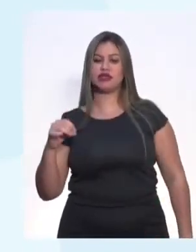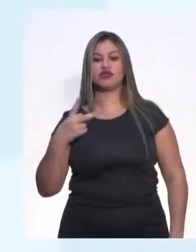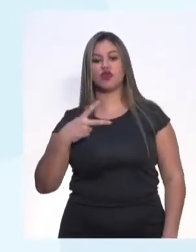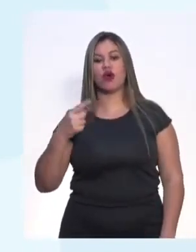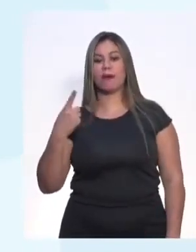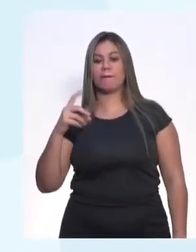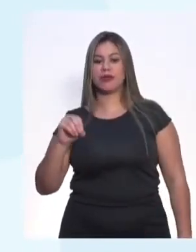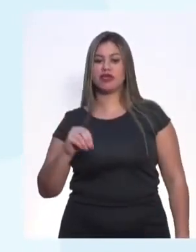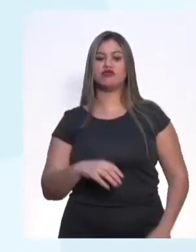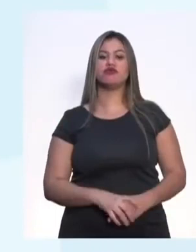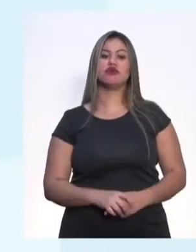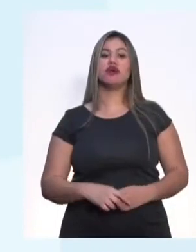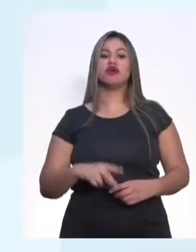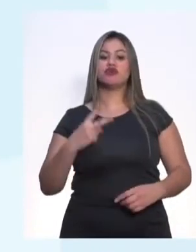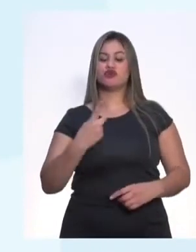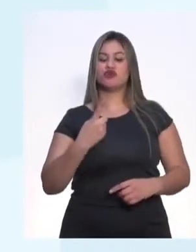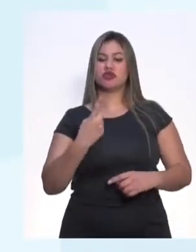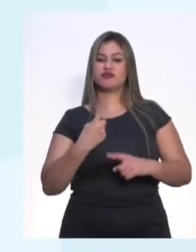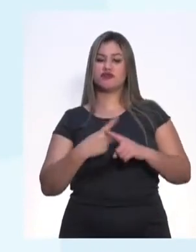40. Então, dá